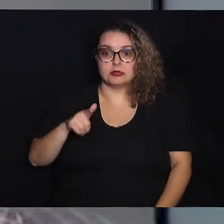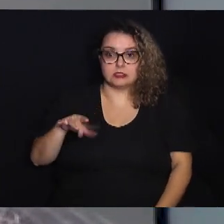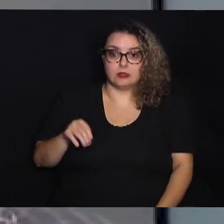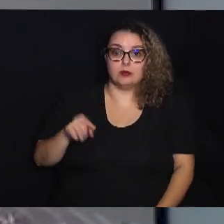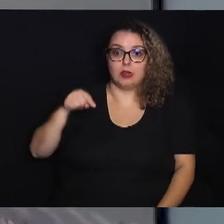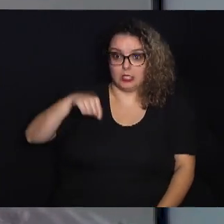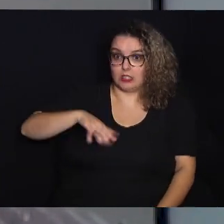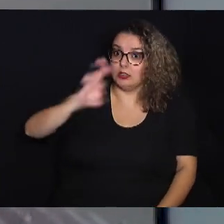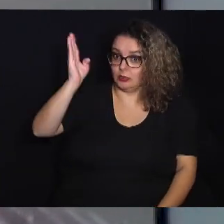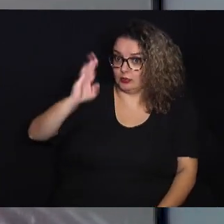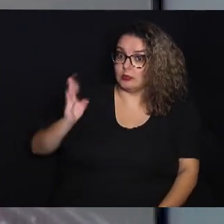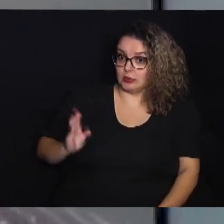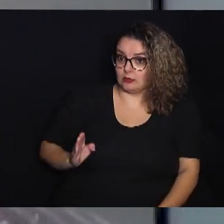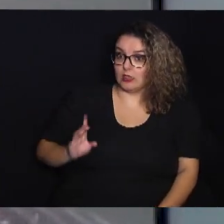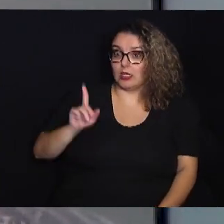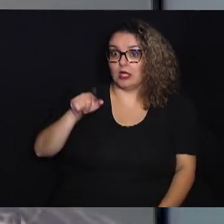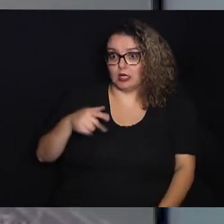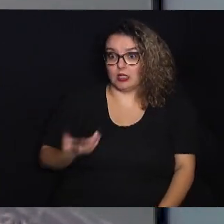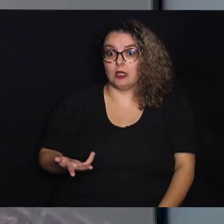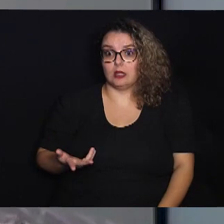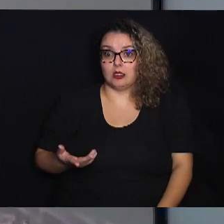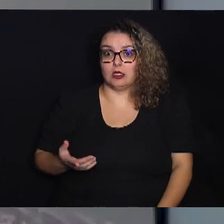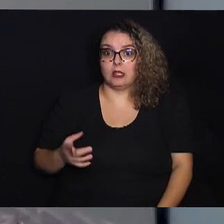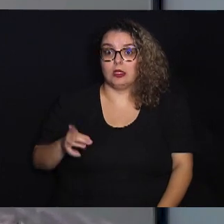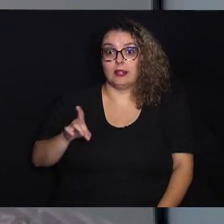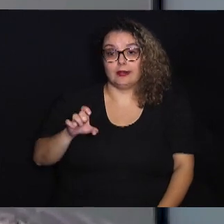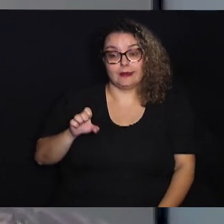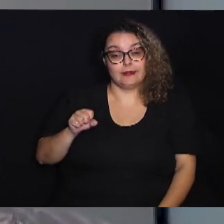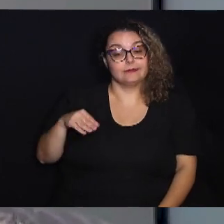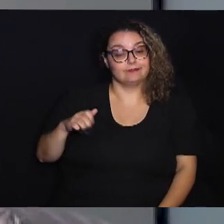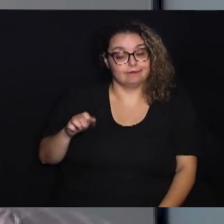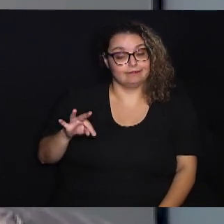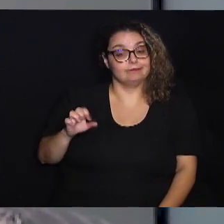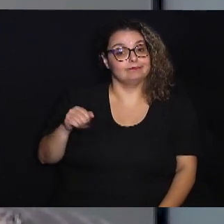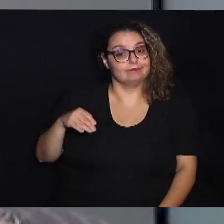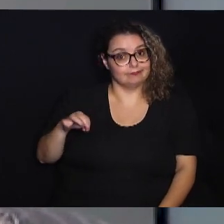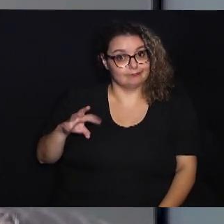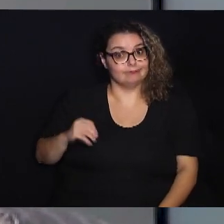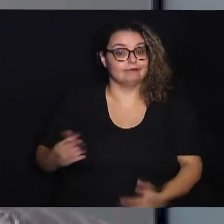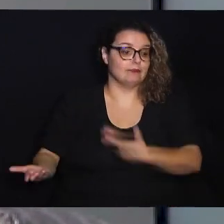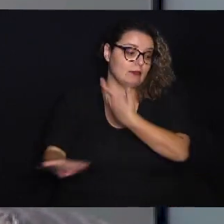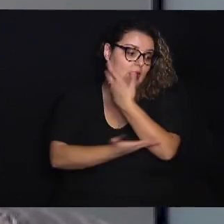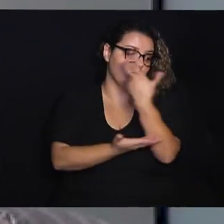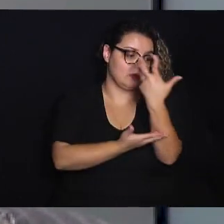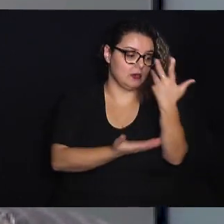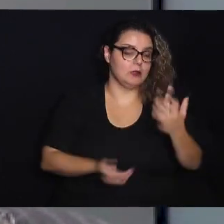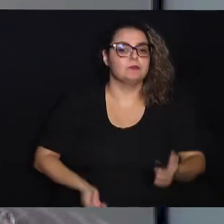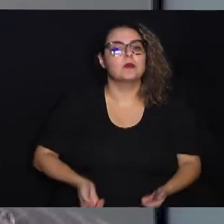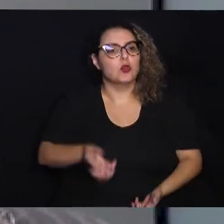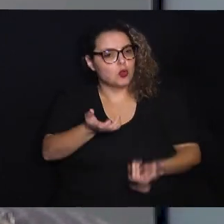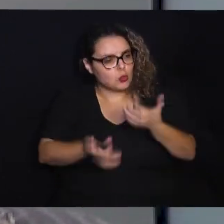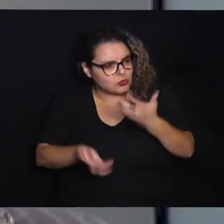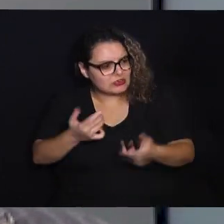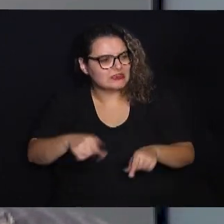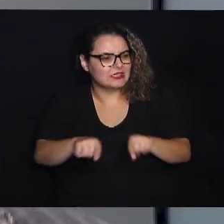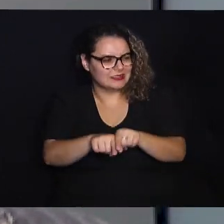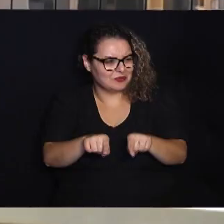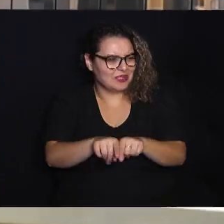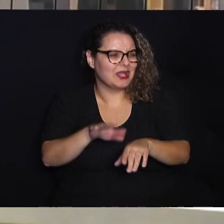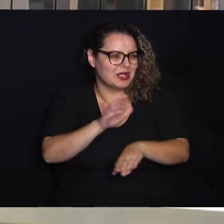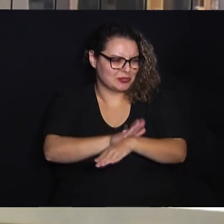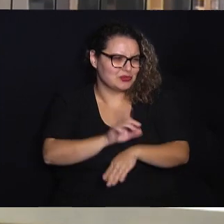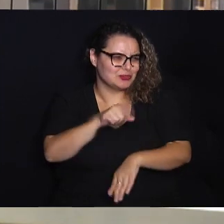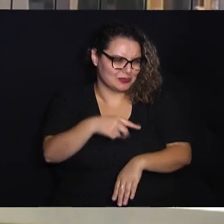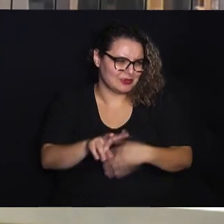emissores, né, do CO2 no Brasil é a questão do desmatamento. Os incêndios também, eles